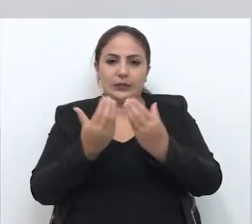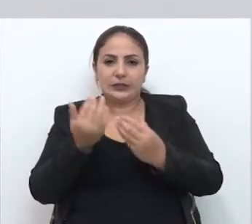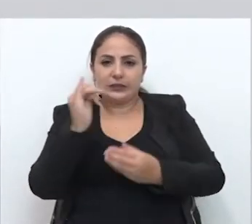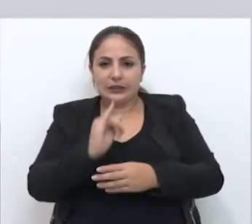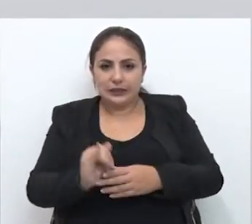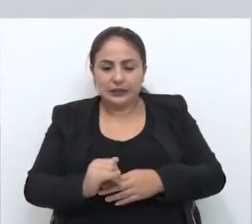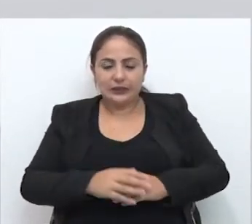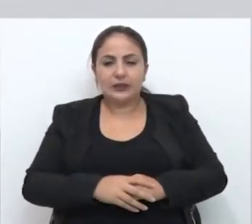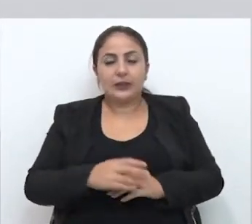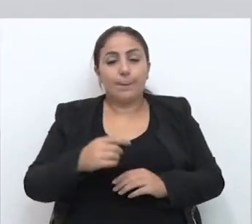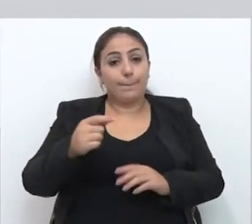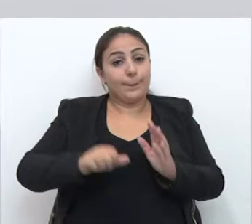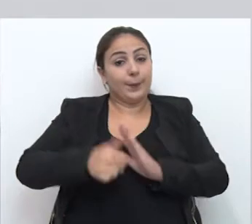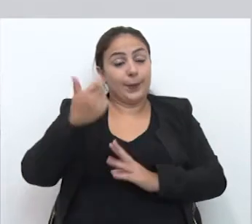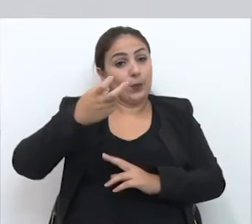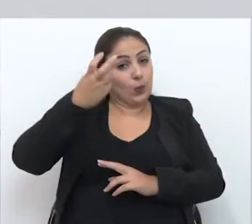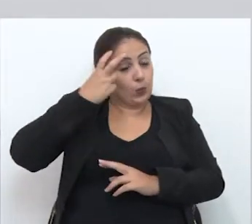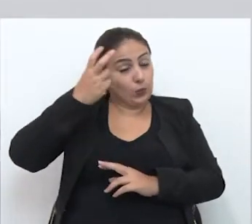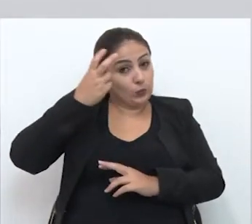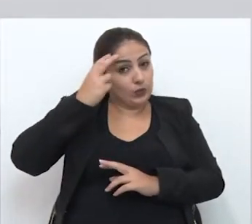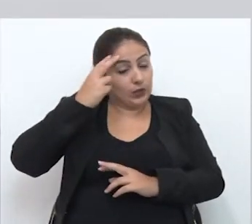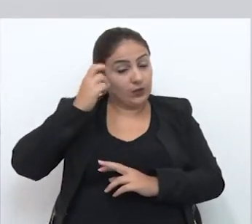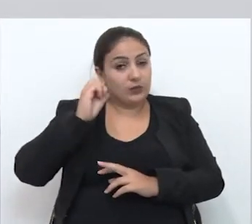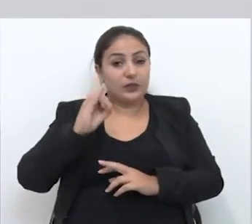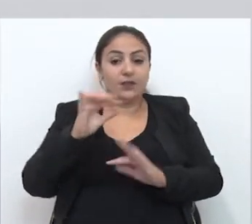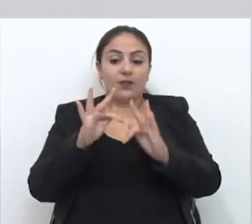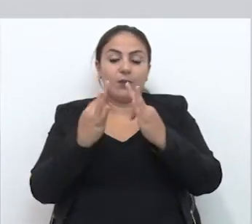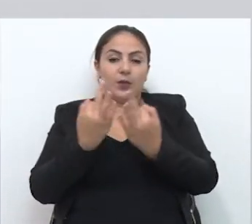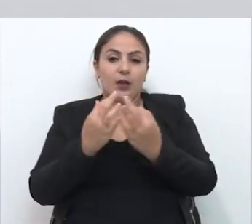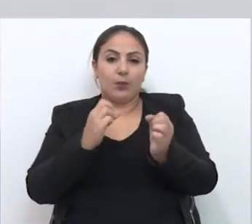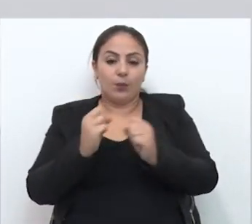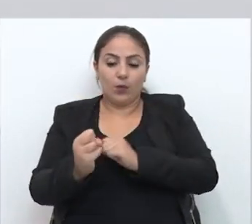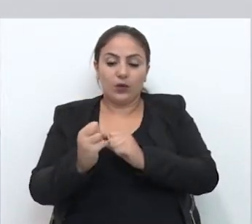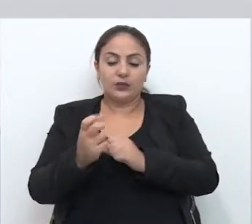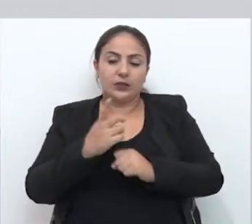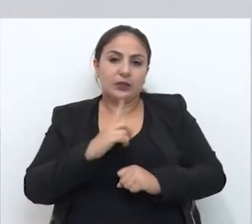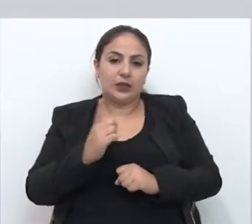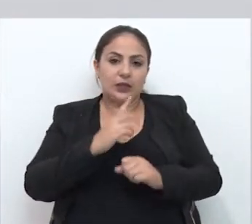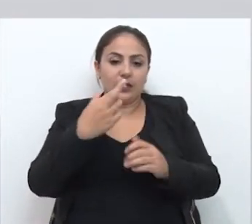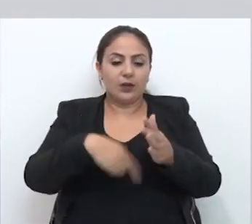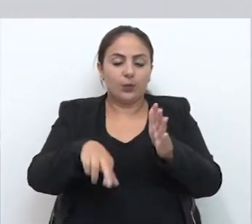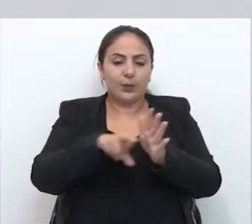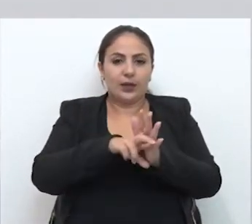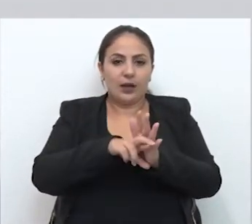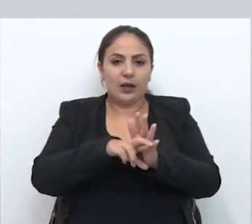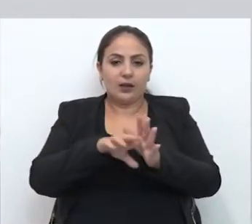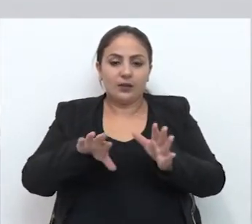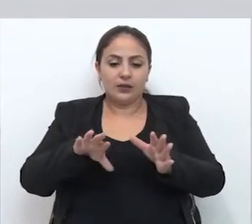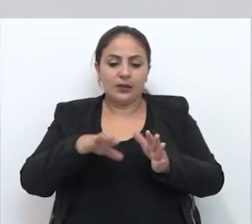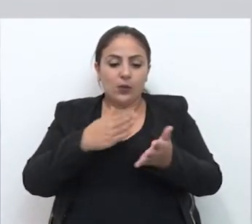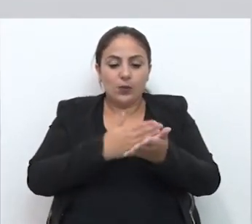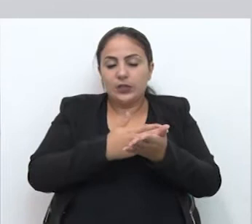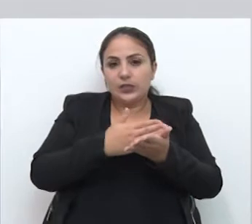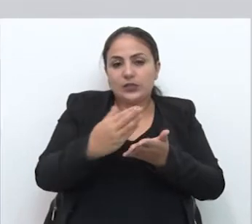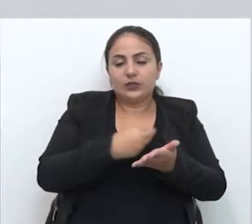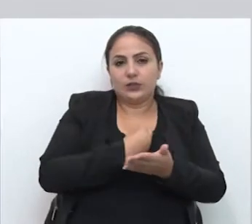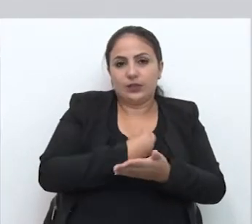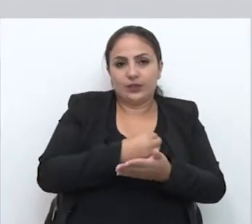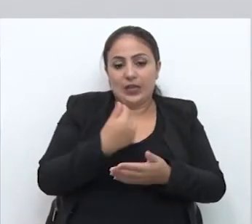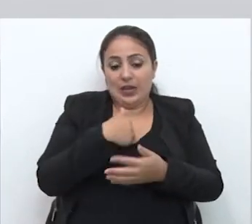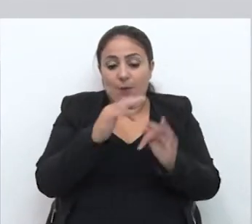vista, primeiro, cultural, para que as famílias possam recuperar o seu vínculo com a sua origem, né? Eu mesmo